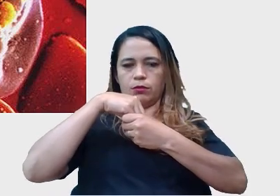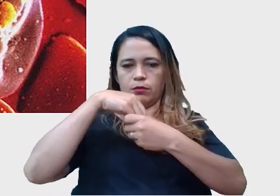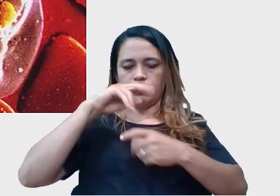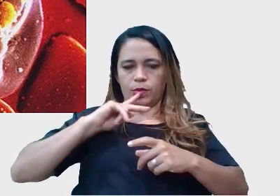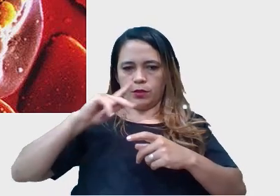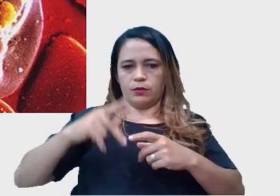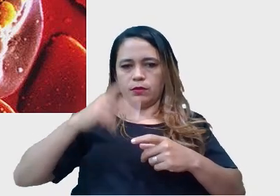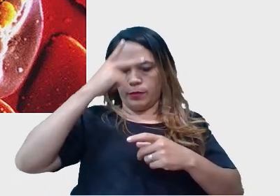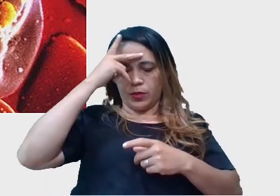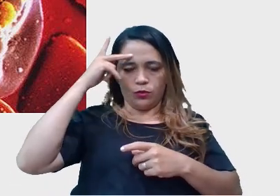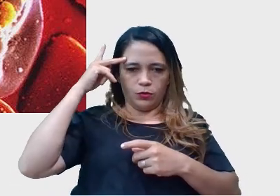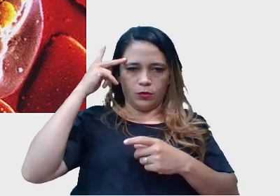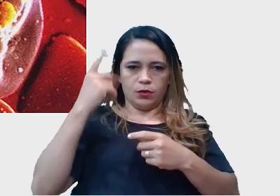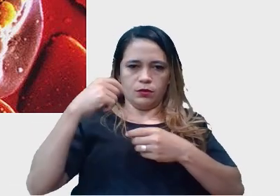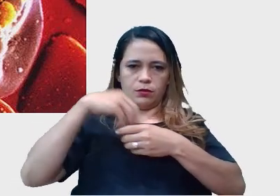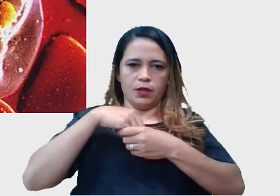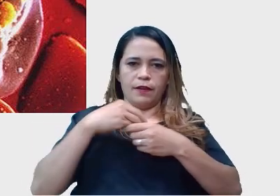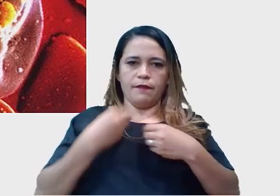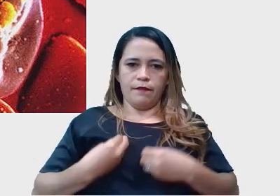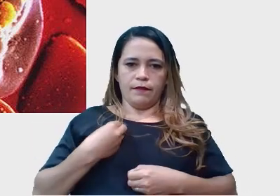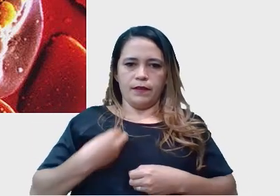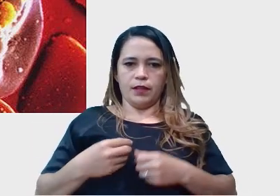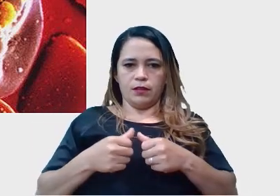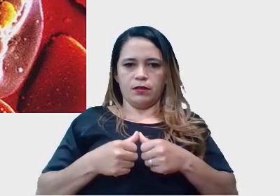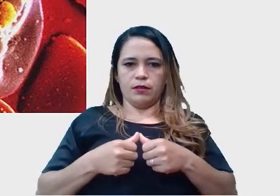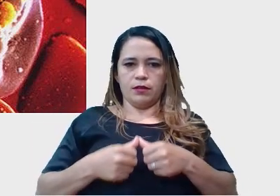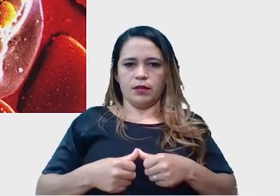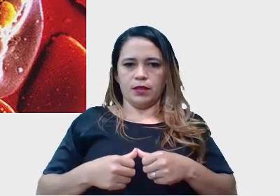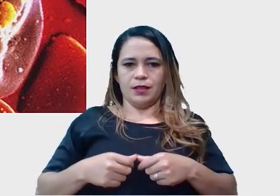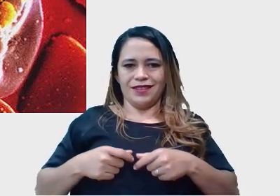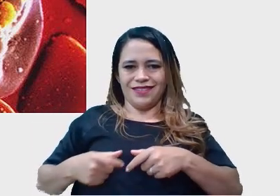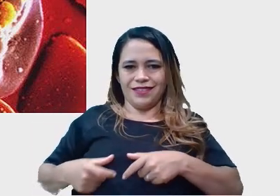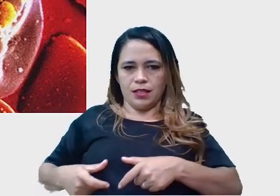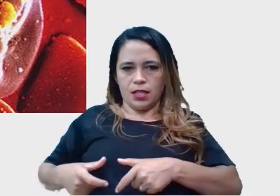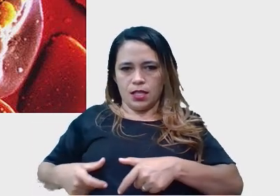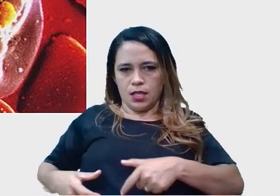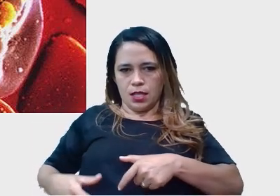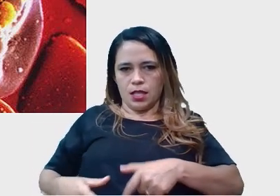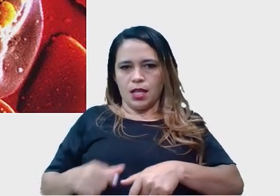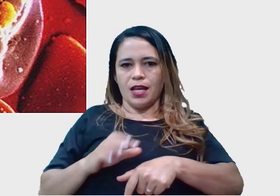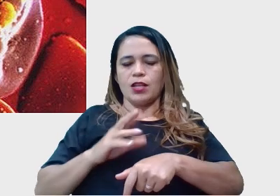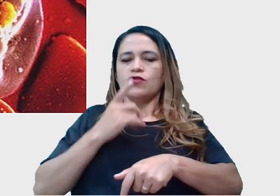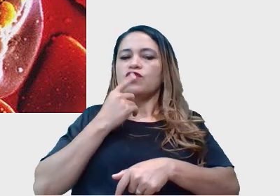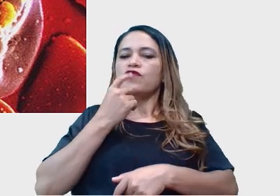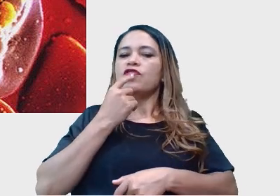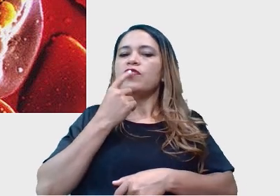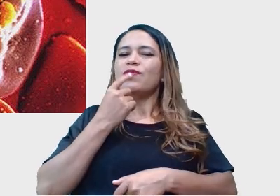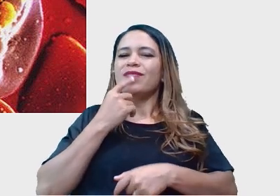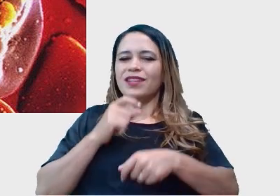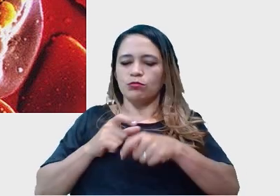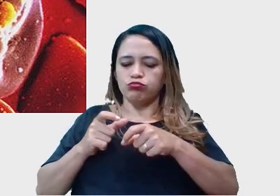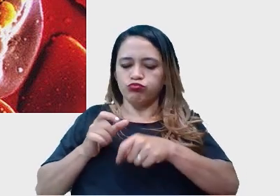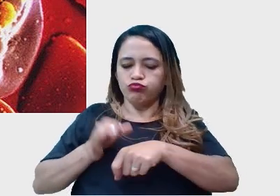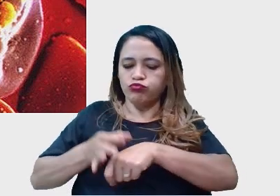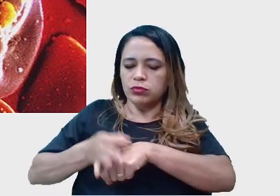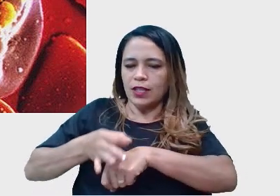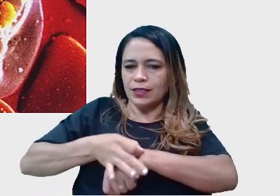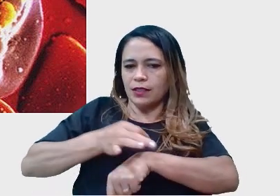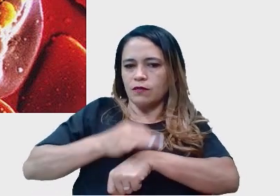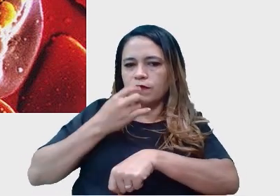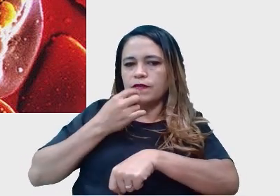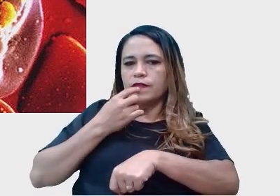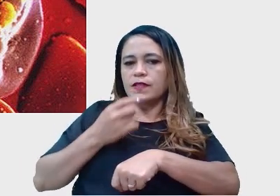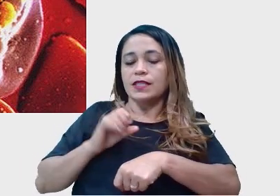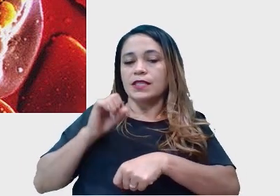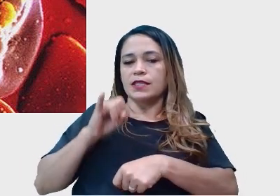E esse protozoário, ele fica aqui, ó, dentro das hemácias, dentro das nossas células sanguíneas. Se um outro mosquito